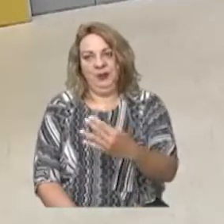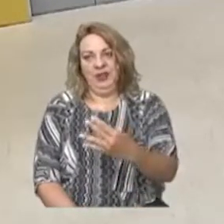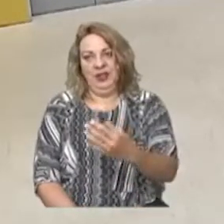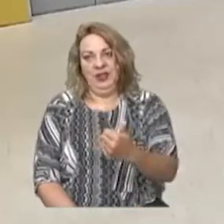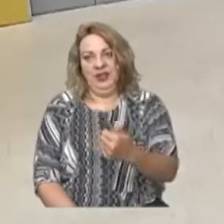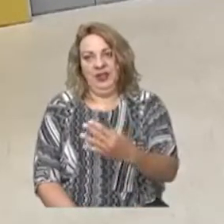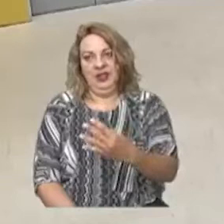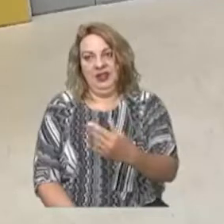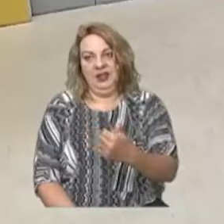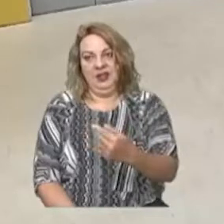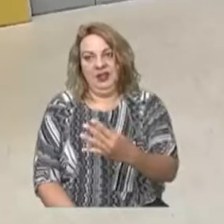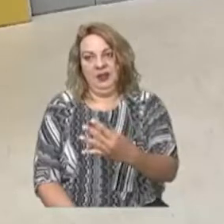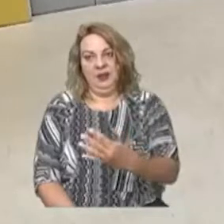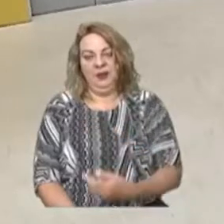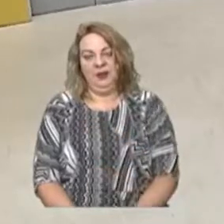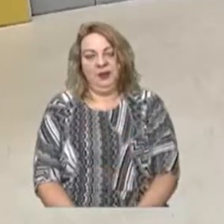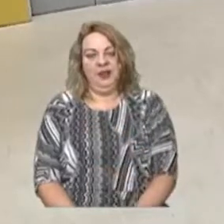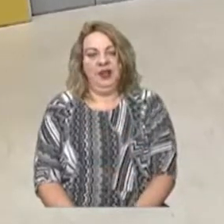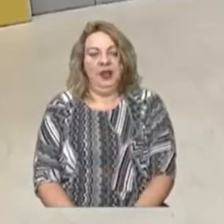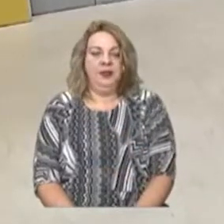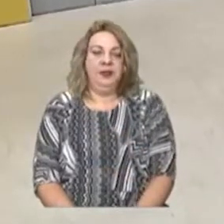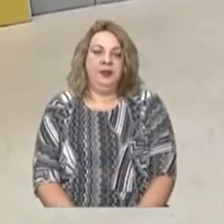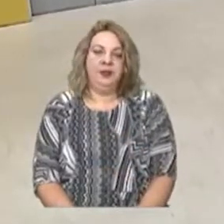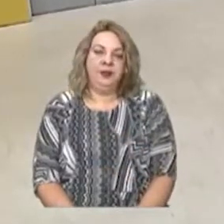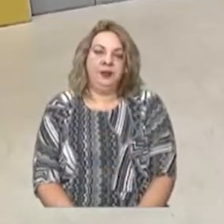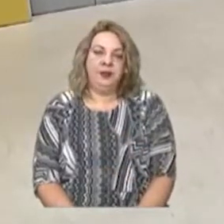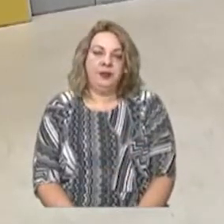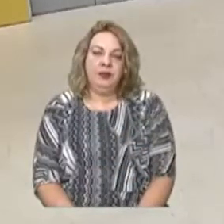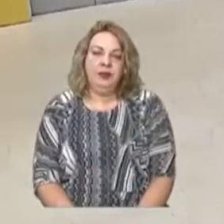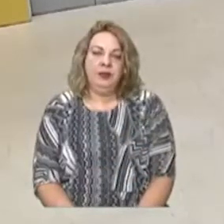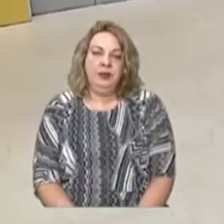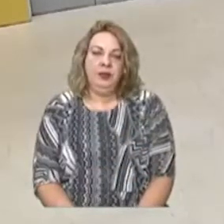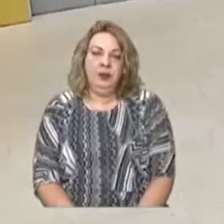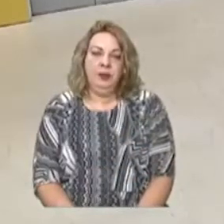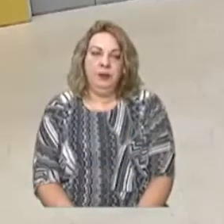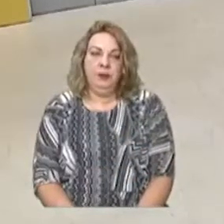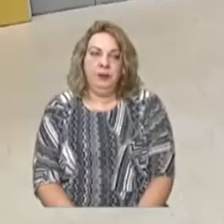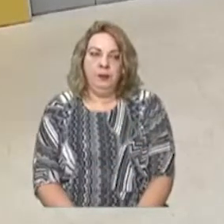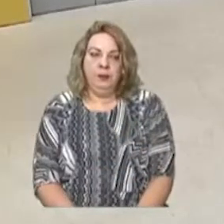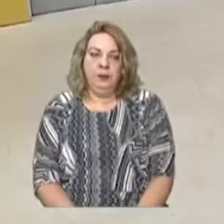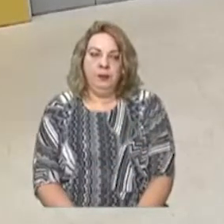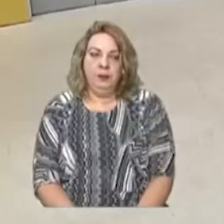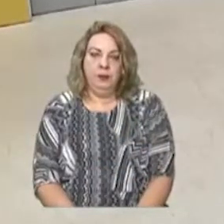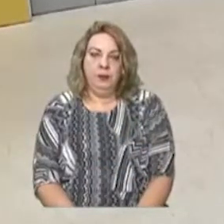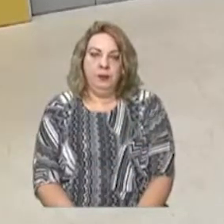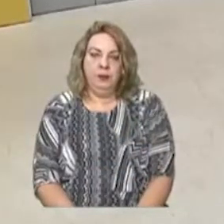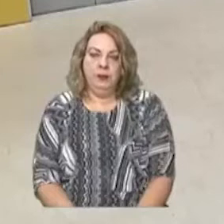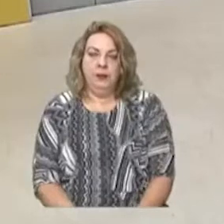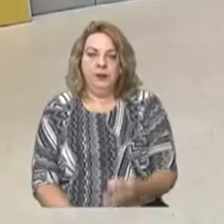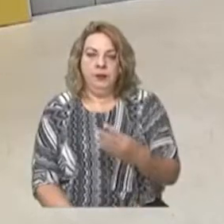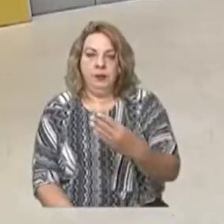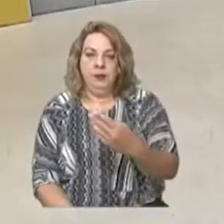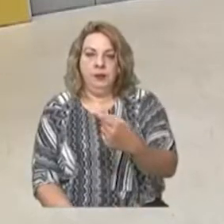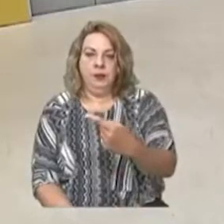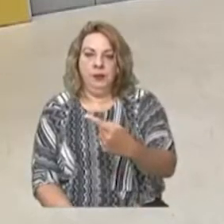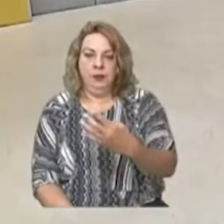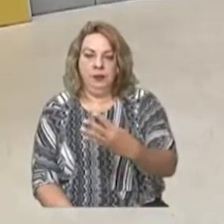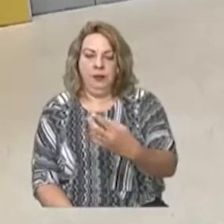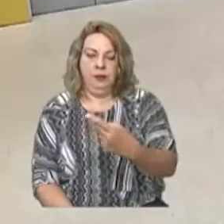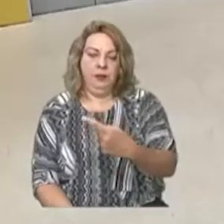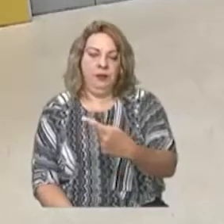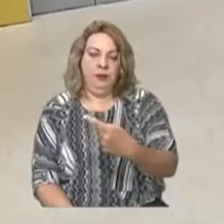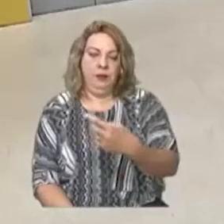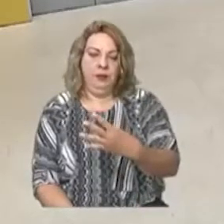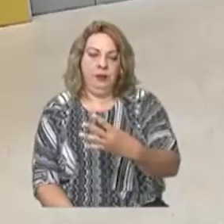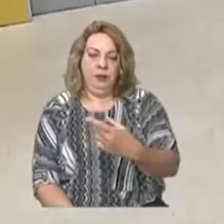hein, Rose? 14, olha aí o 14 que rima com a Rose. E número 41,